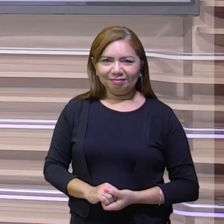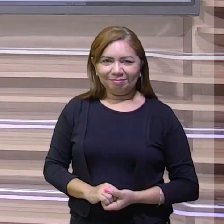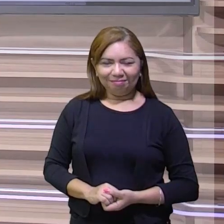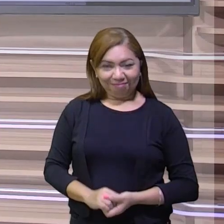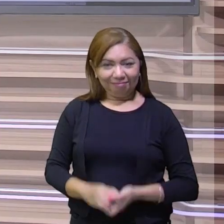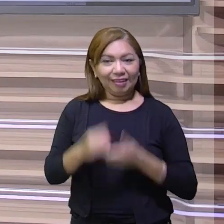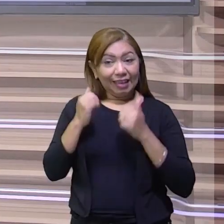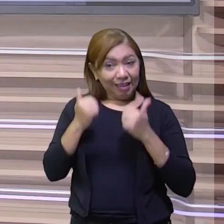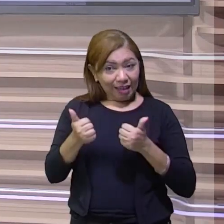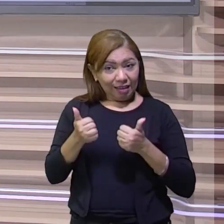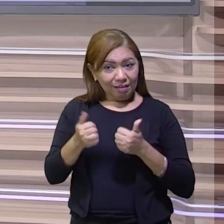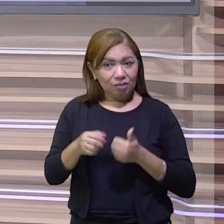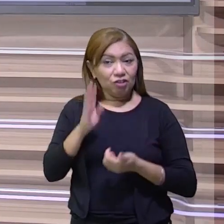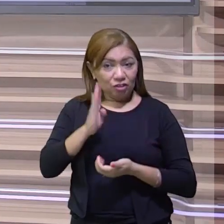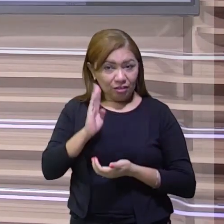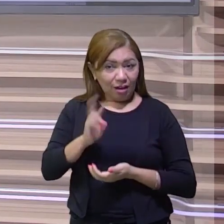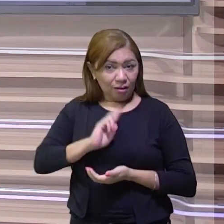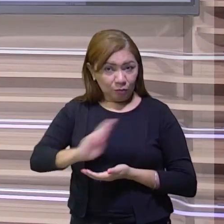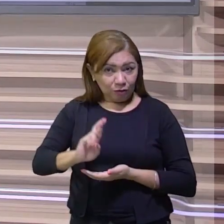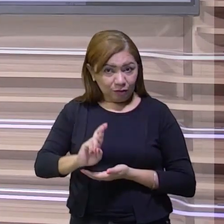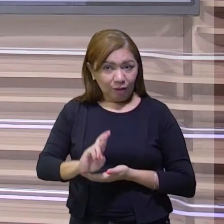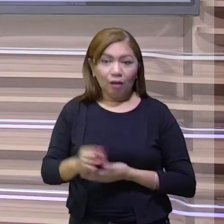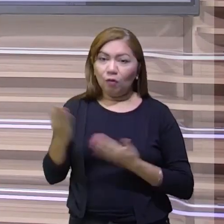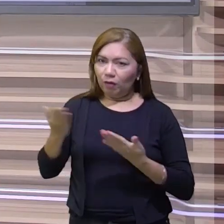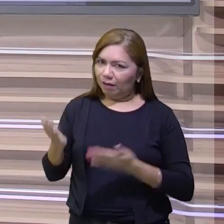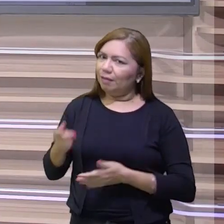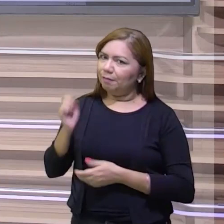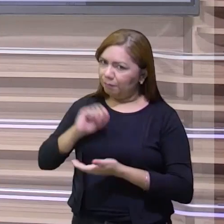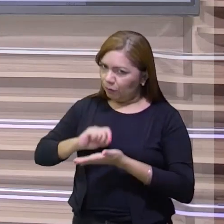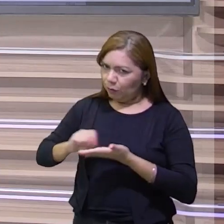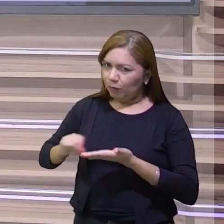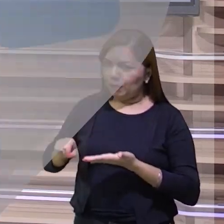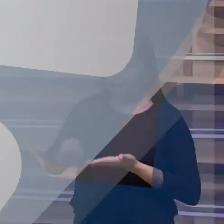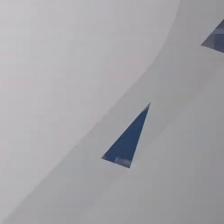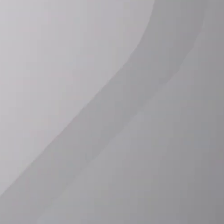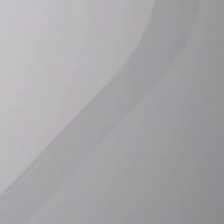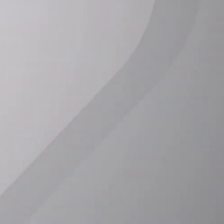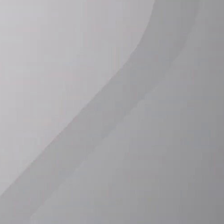E aí, conseguiram fazer o exercício? Então, vamos resolver agora.